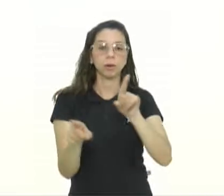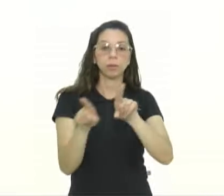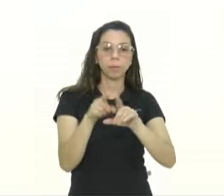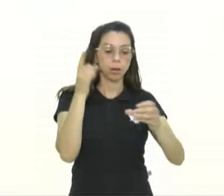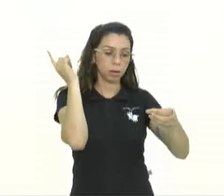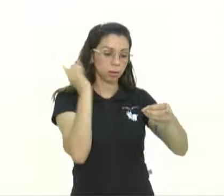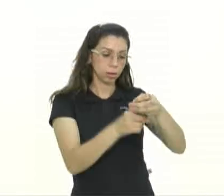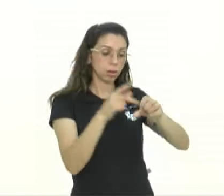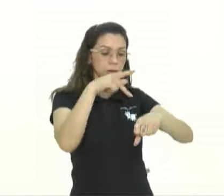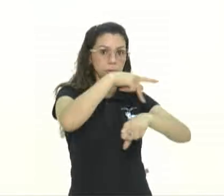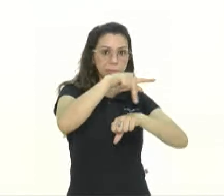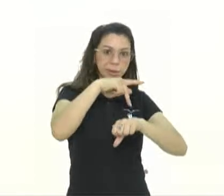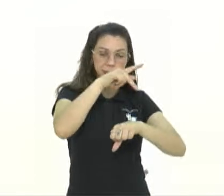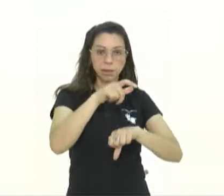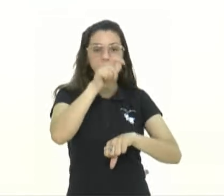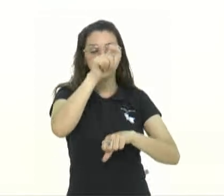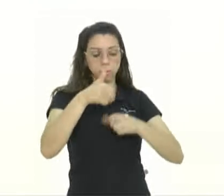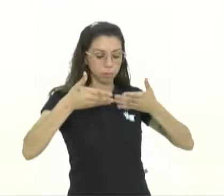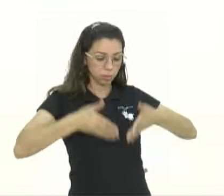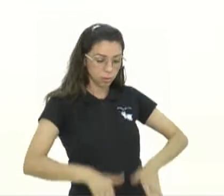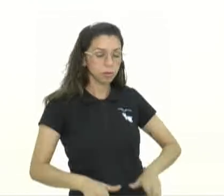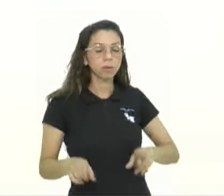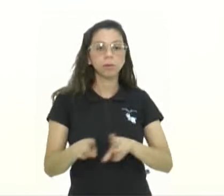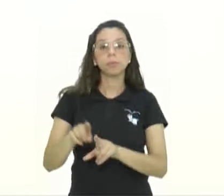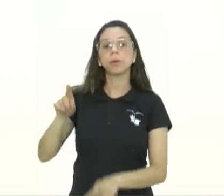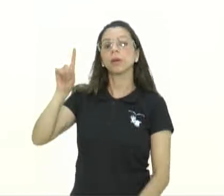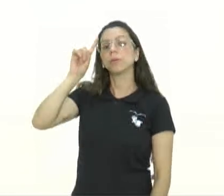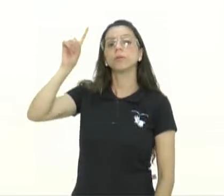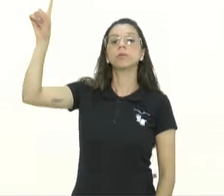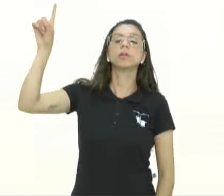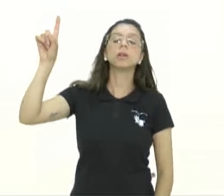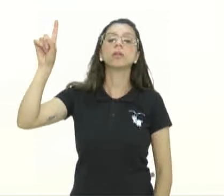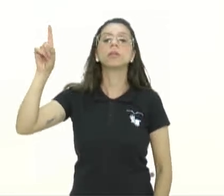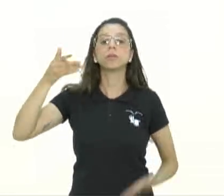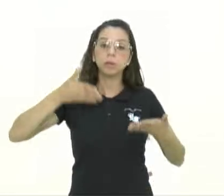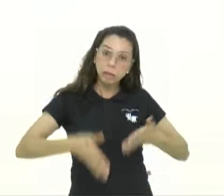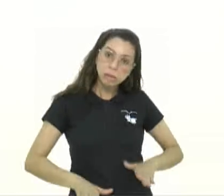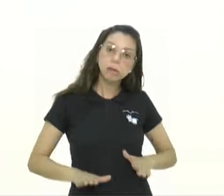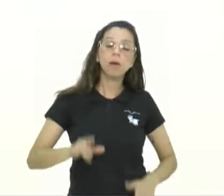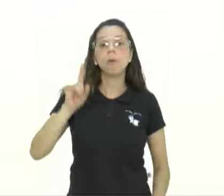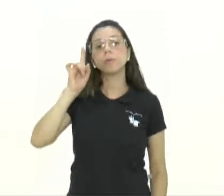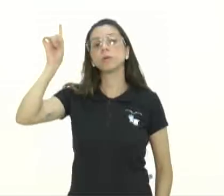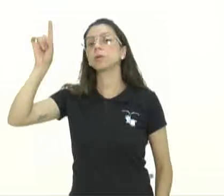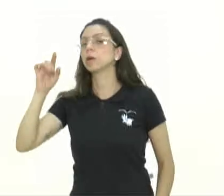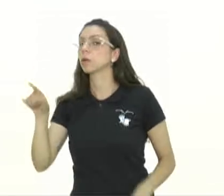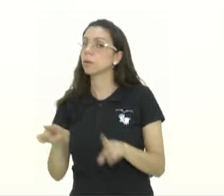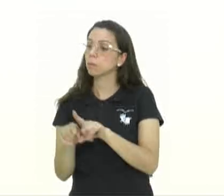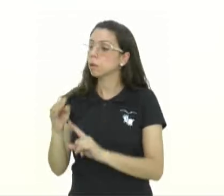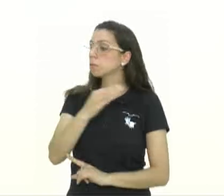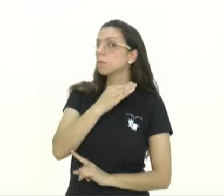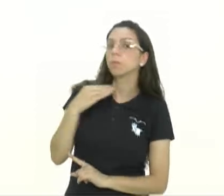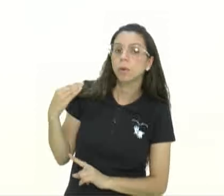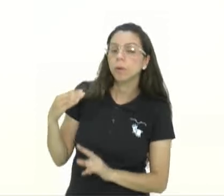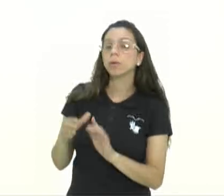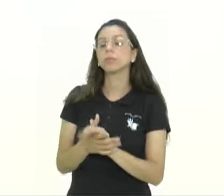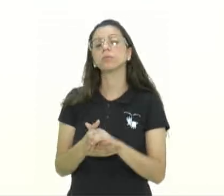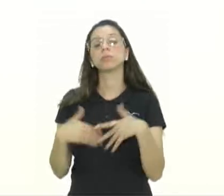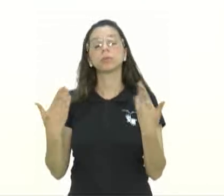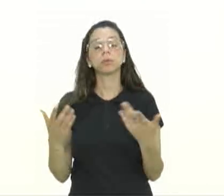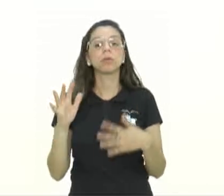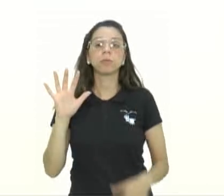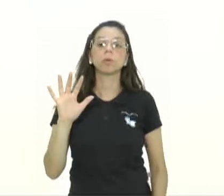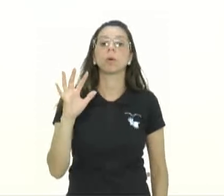país onde ele nasceu, a data de nascimento e data de morte, e vão também ter ali os